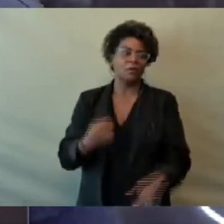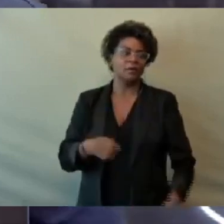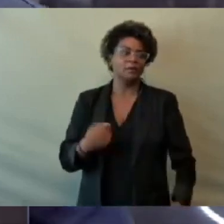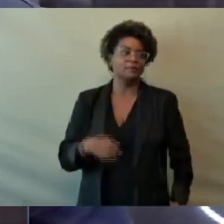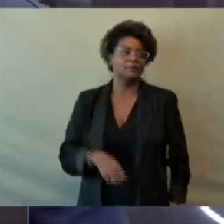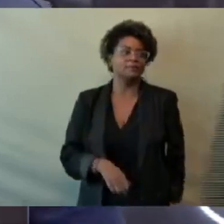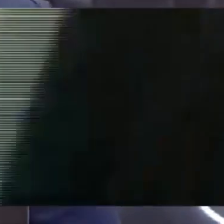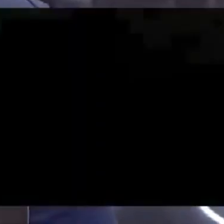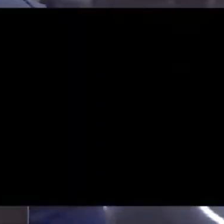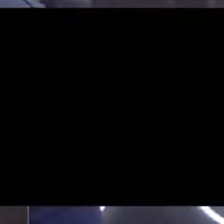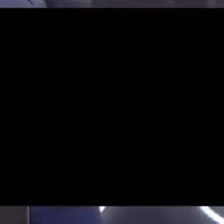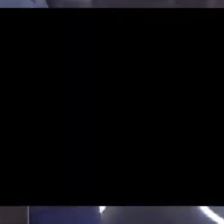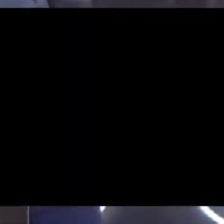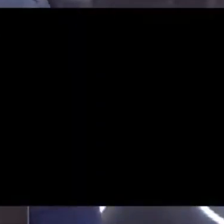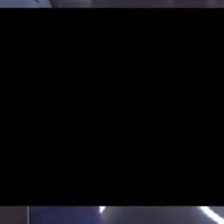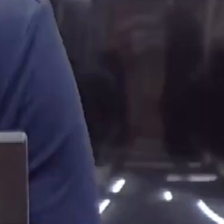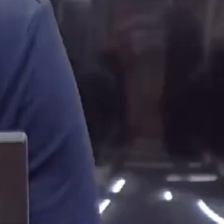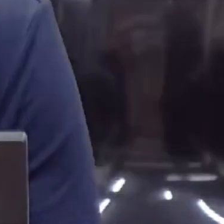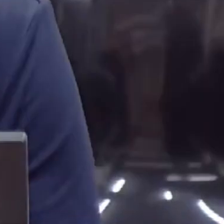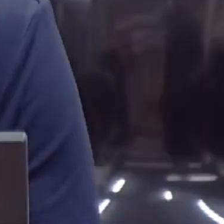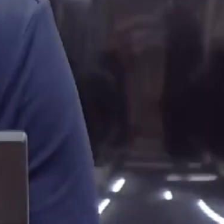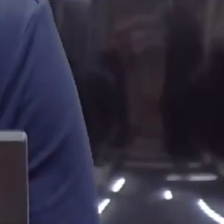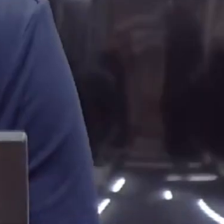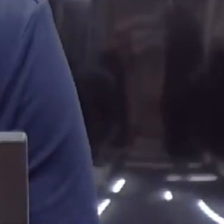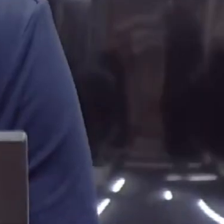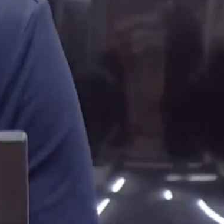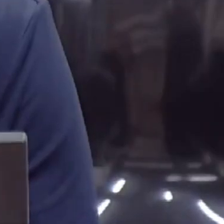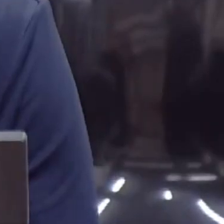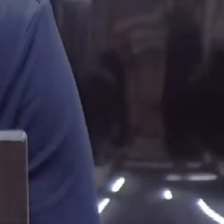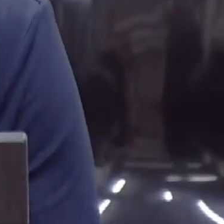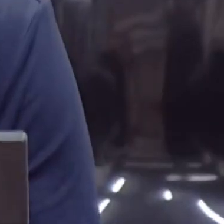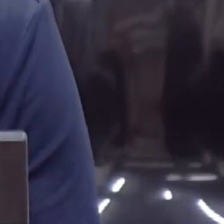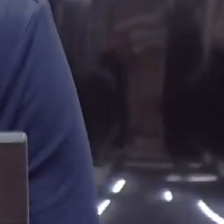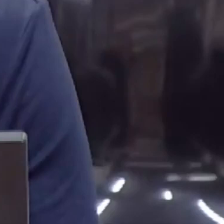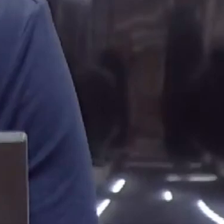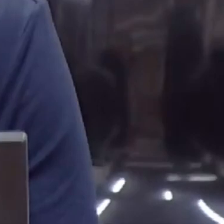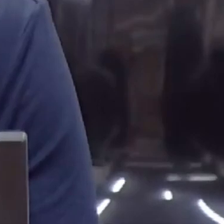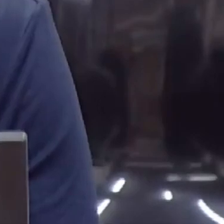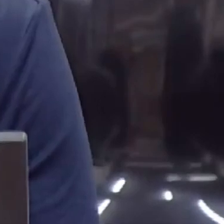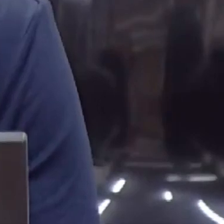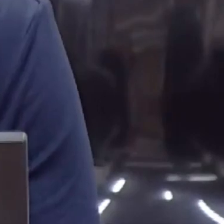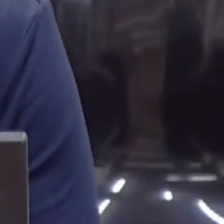Obrigado Lussandra eu passo a palavra agora para Ana